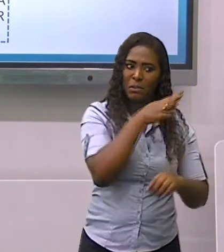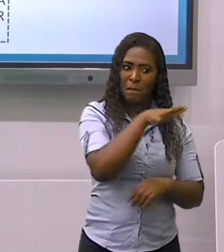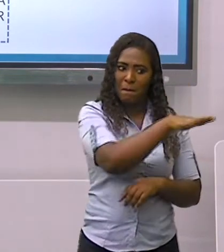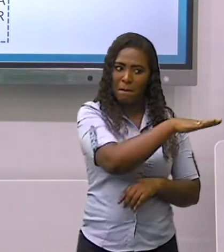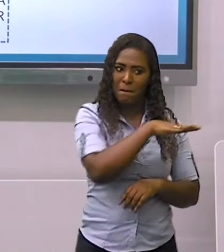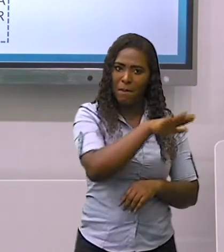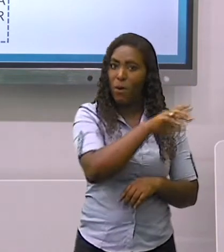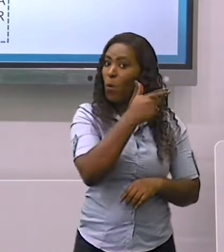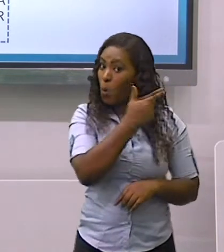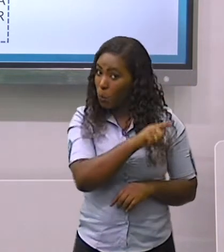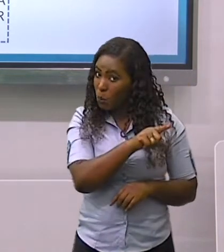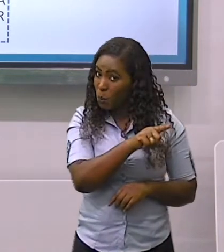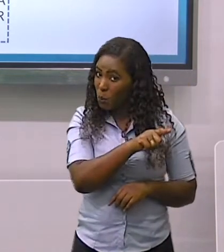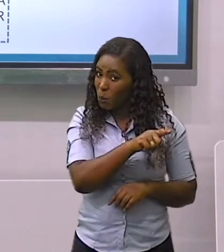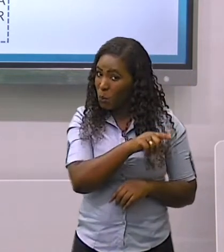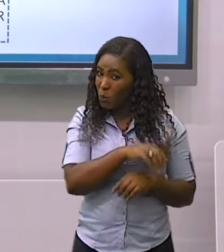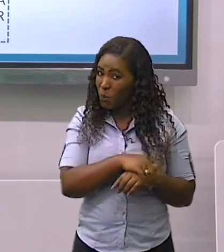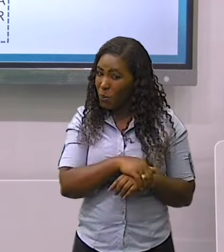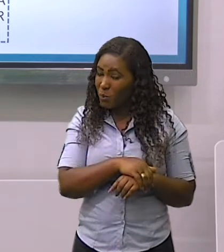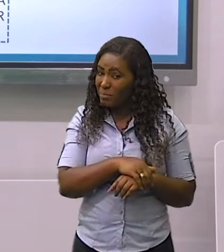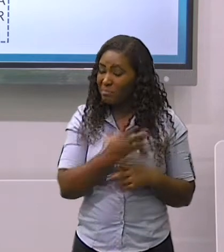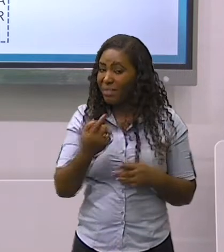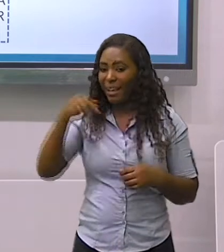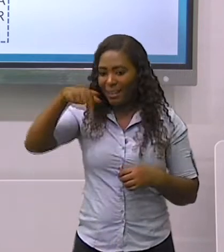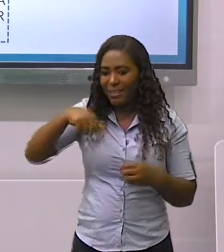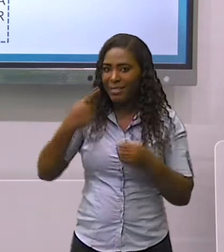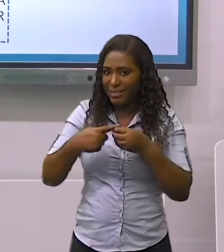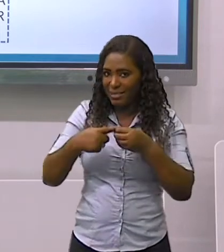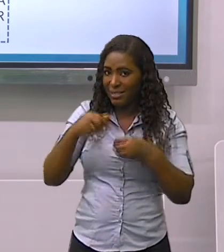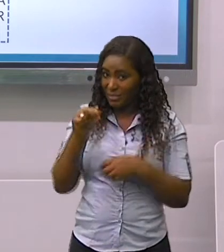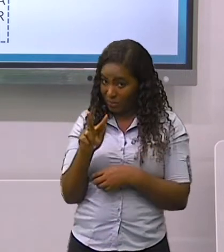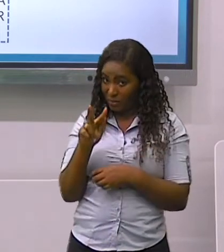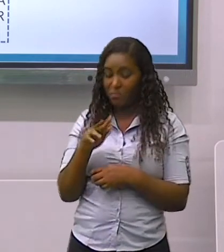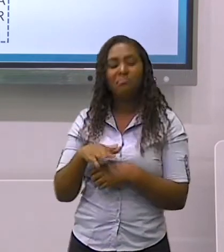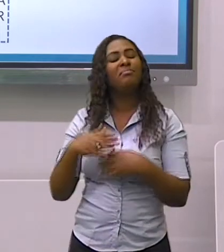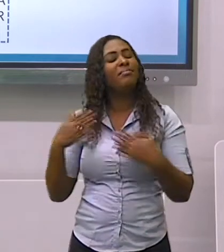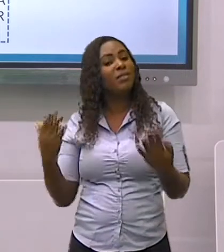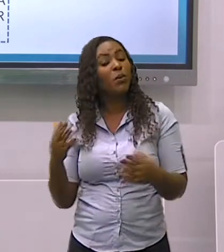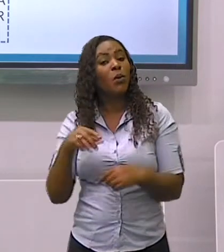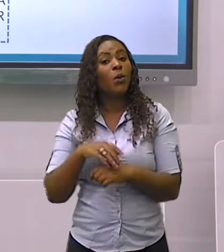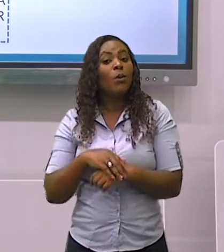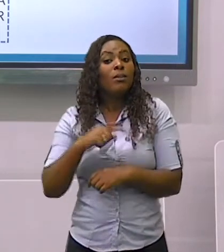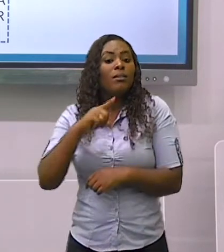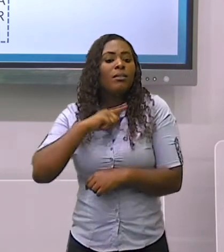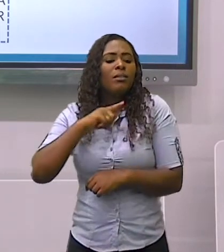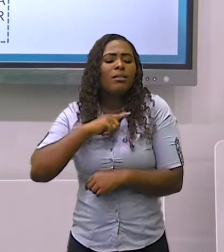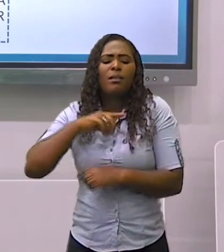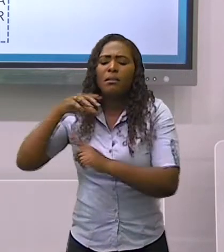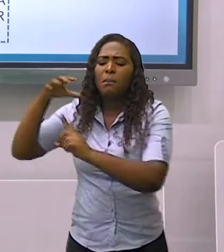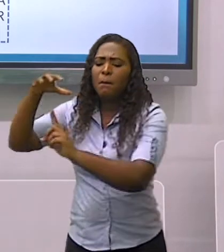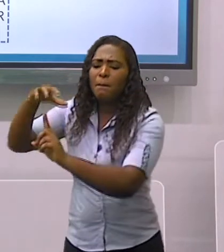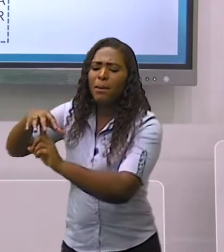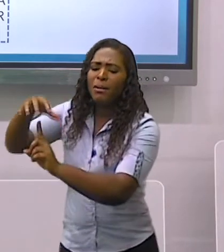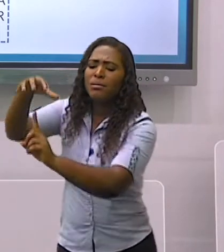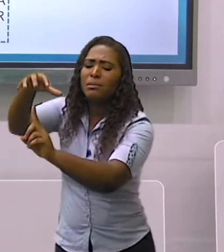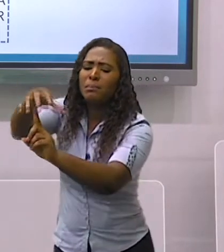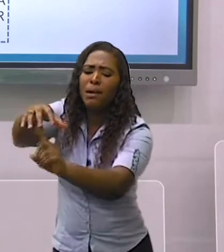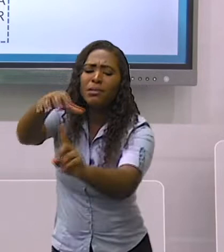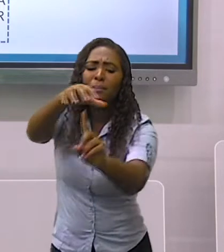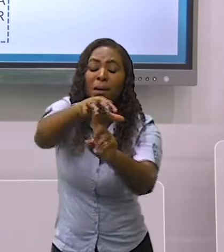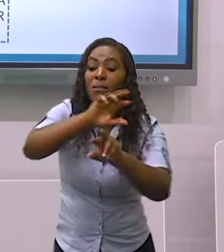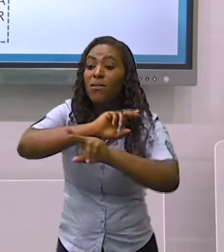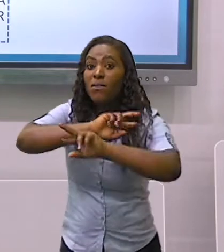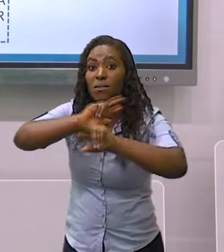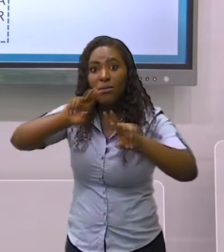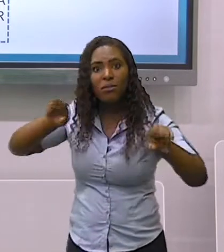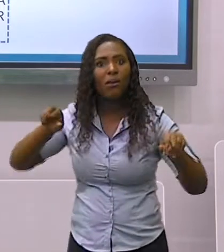cidade? Saiba que existem espaços que oferecem ambientes de grande valor cultural e